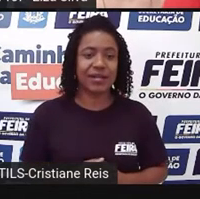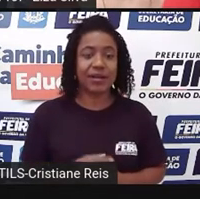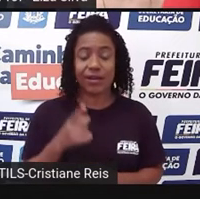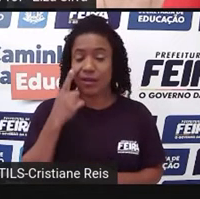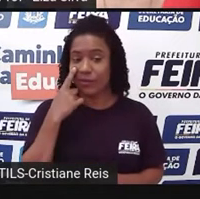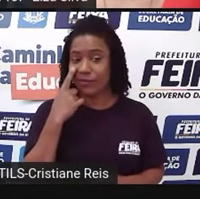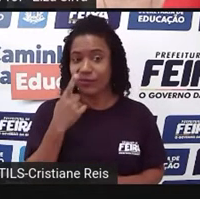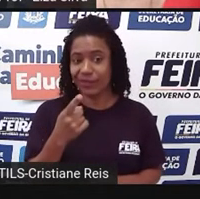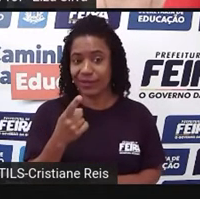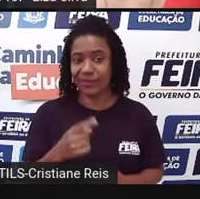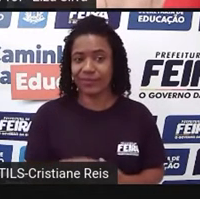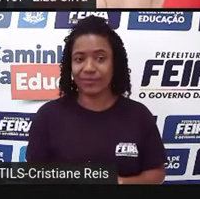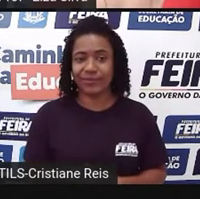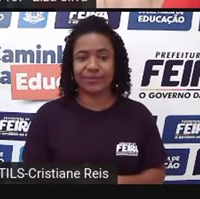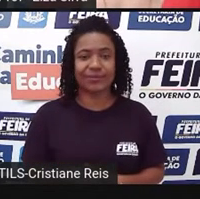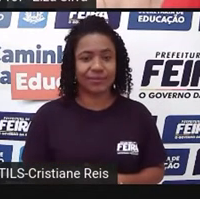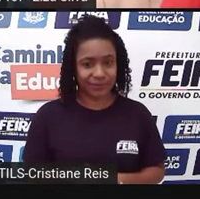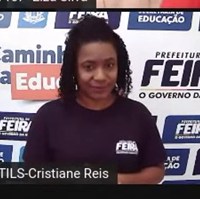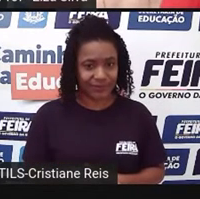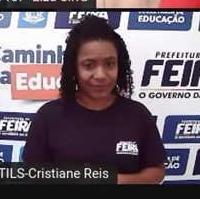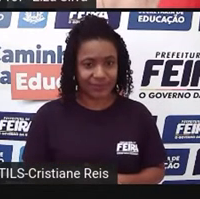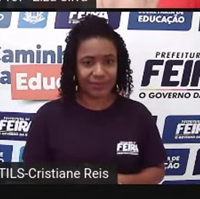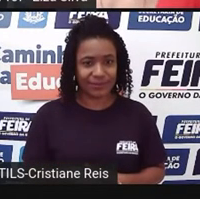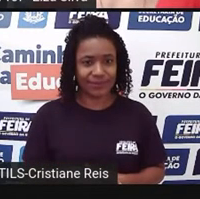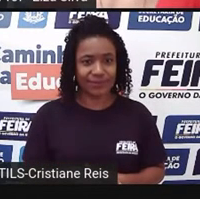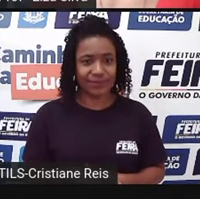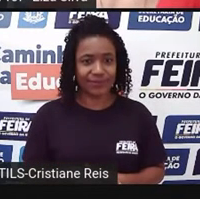para vocês nessa tá vendo after